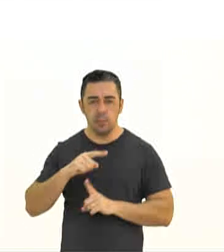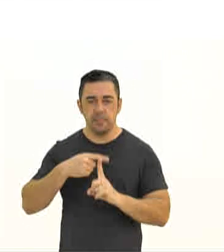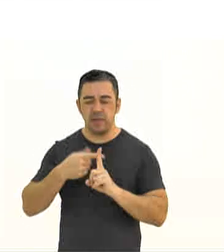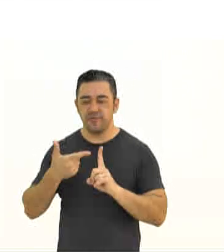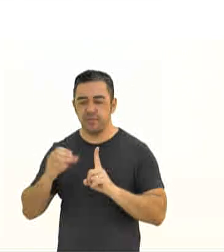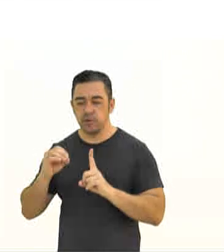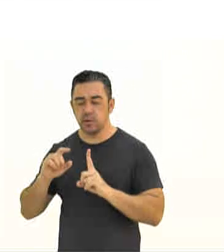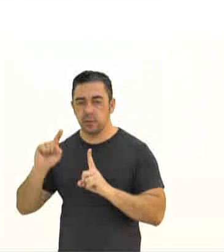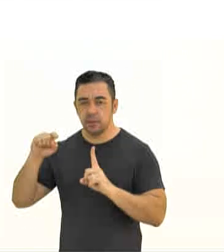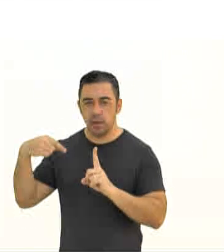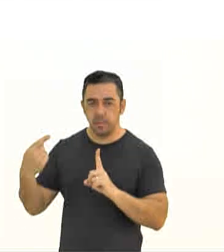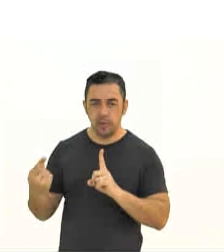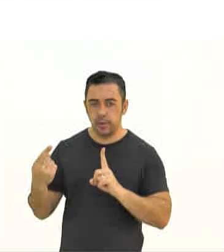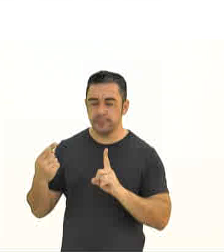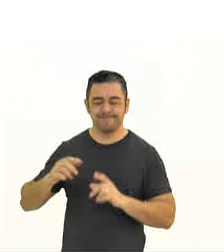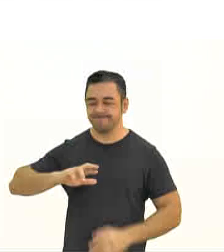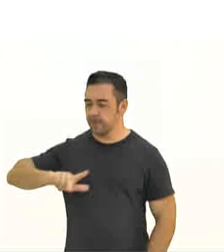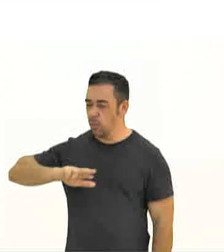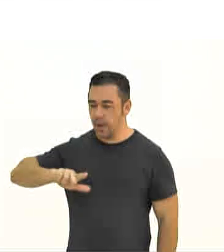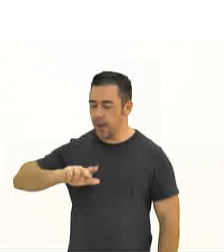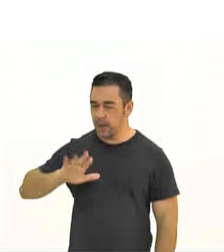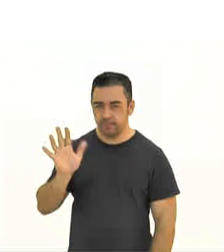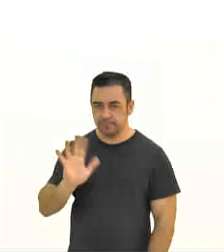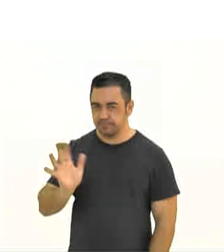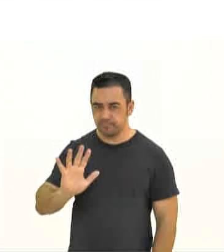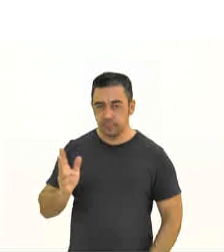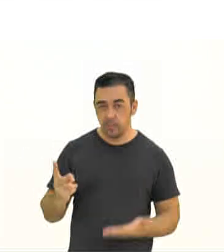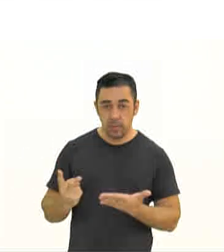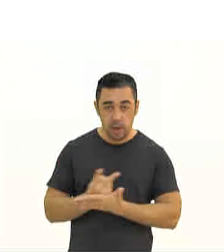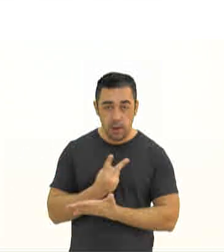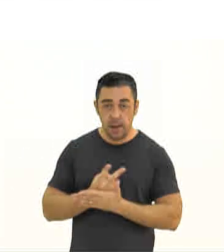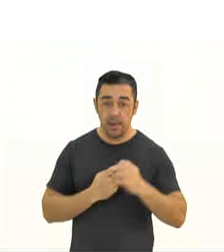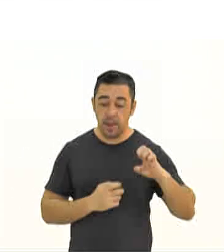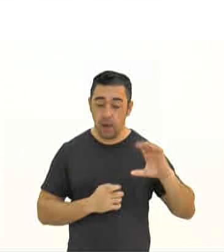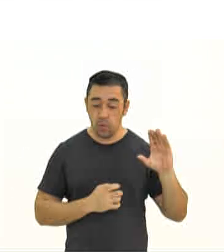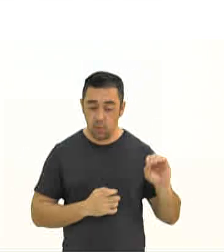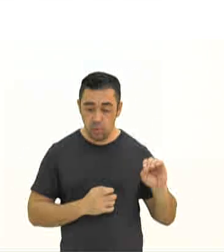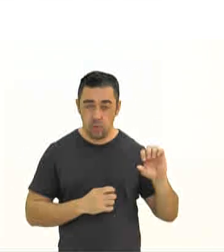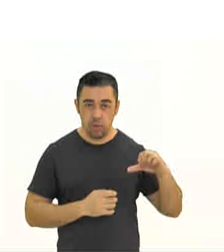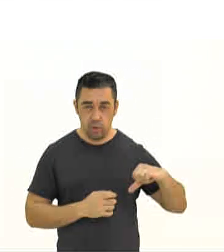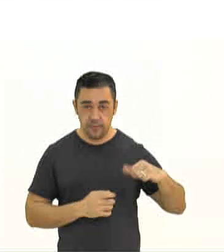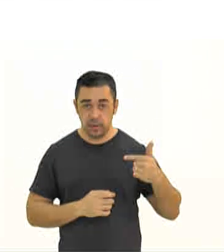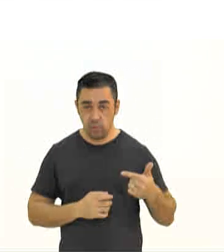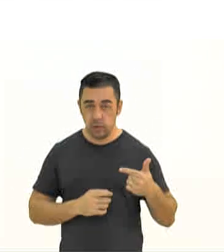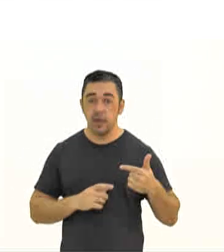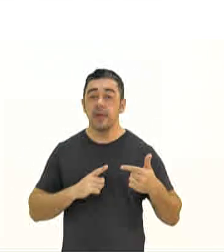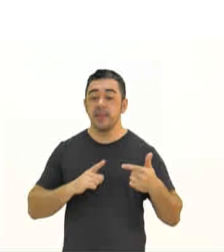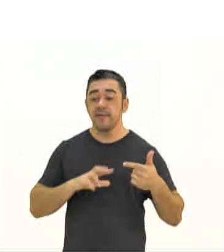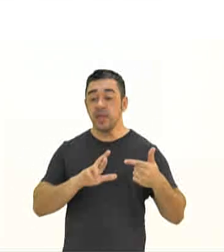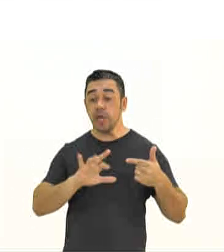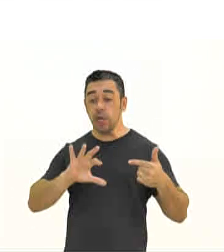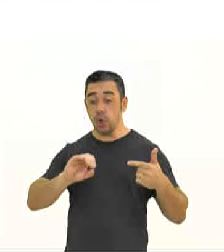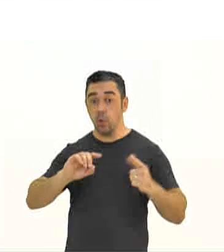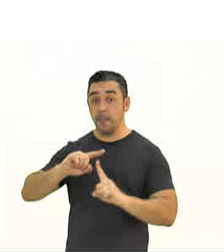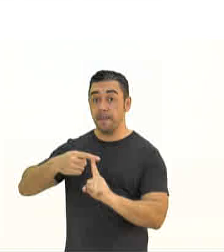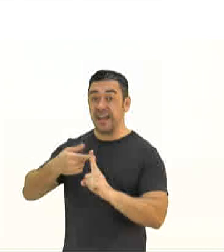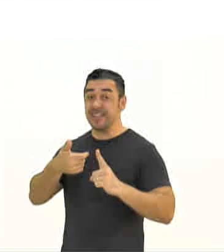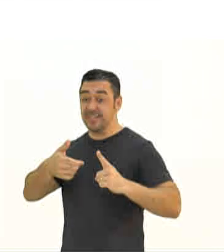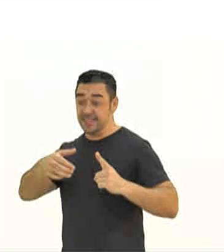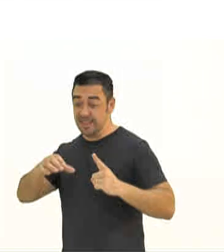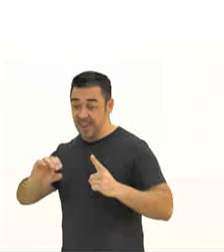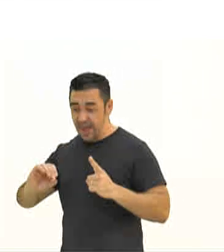principal pós-ECO 92, não é? Então a gente percebe que ECO 92 na sequência teve Rio+10, então não encaixa, é